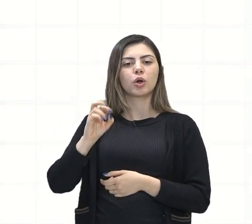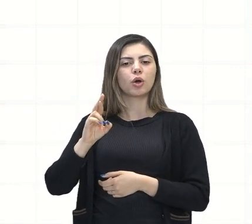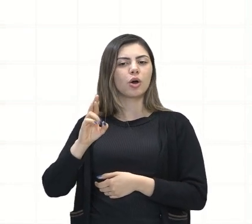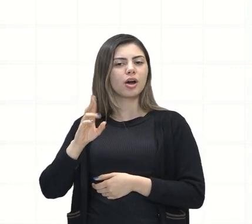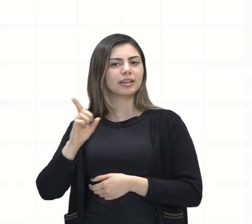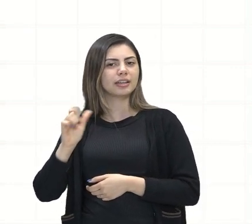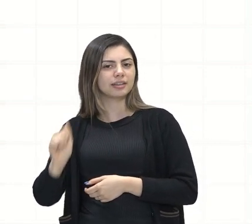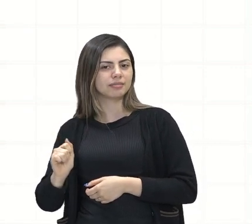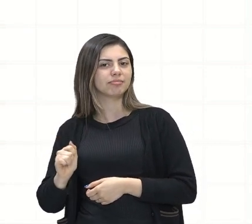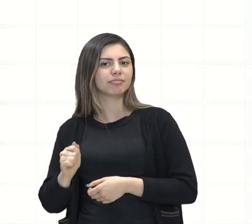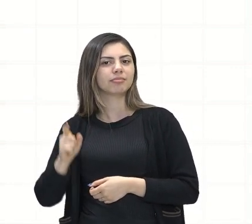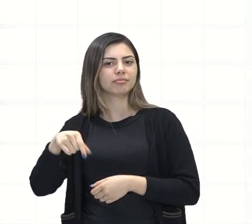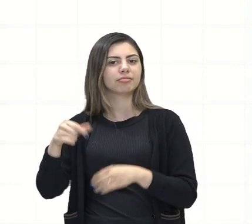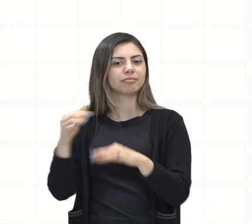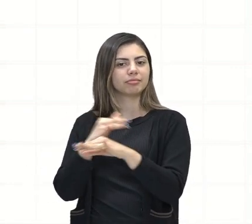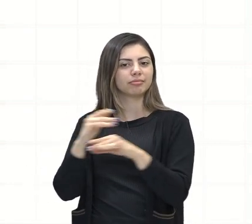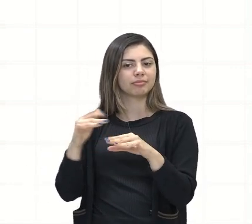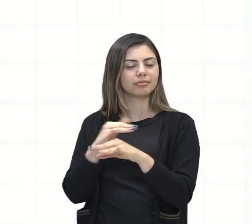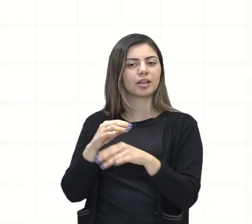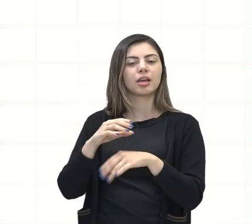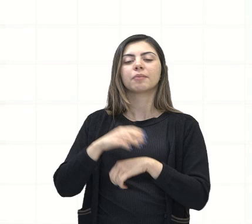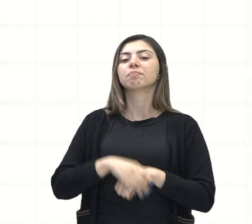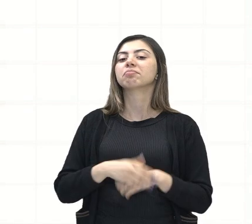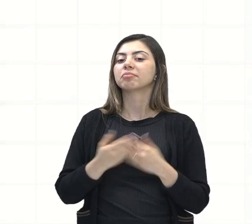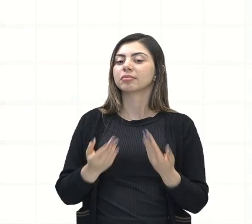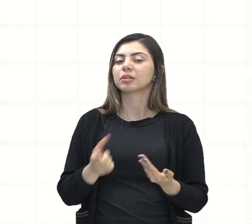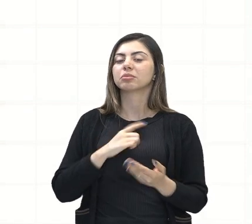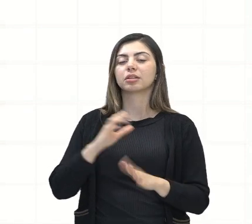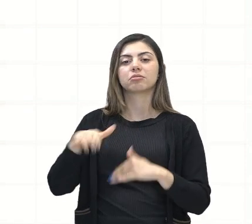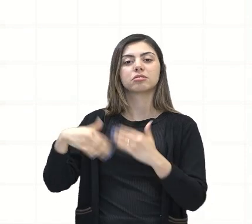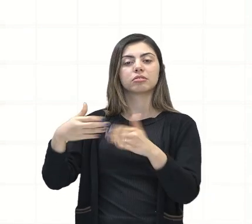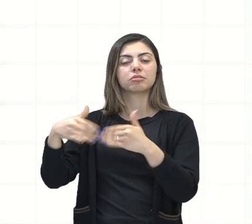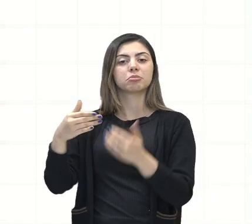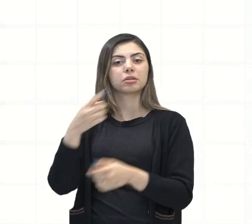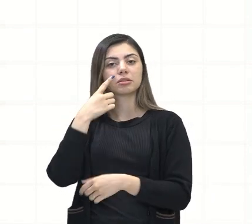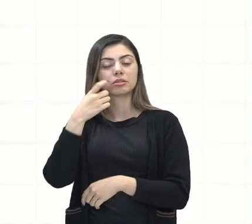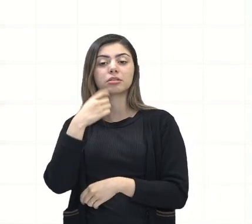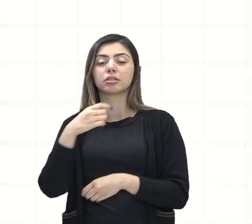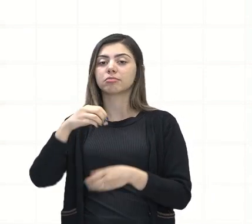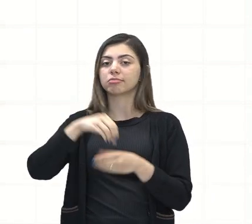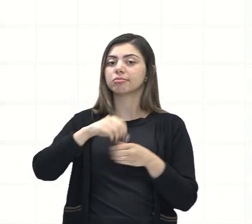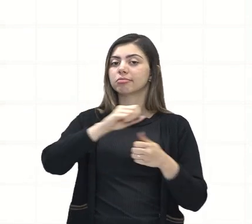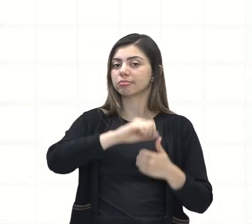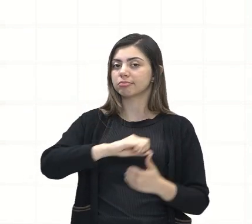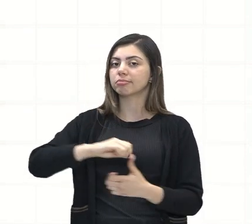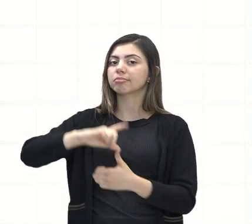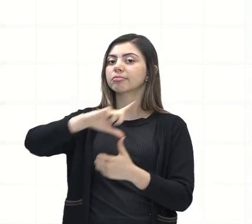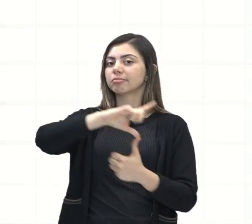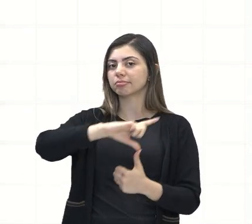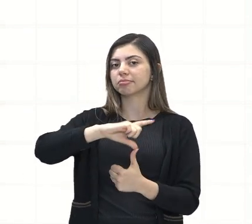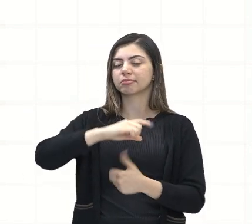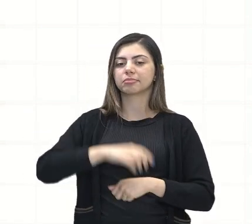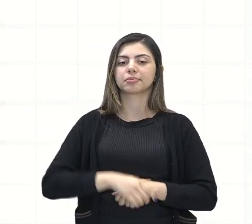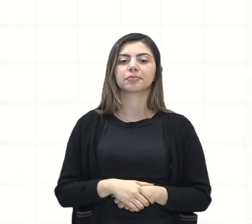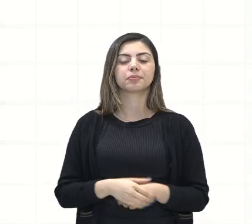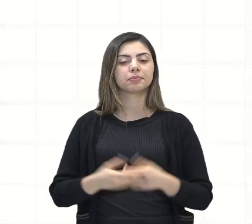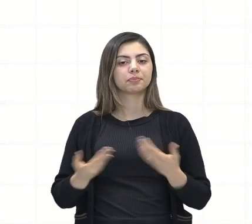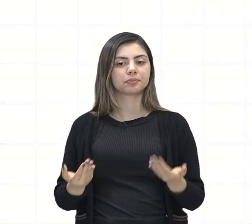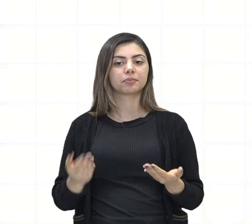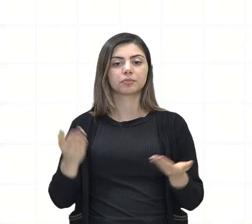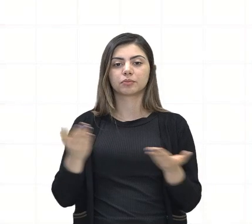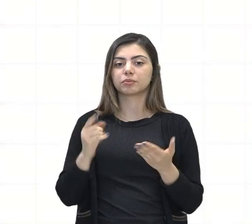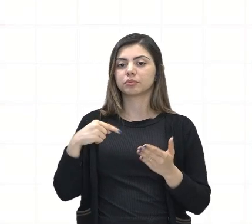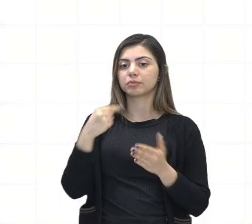eles também, né? Então é uma cidade ali que tem ali um desenvolvimento interessante dentro da América do Sul, dentro da América Latina. A gente vai focar